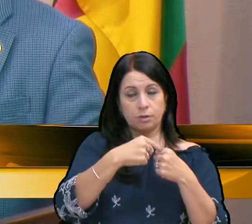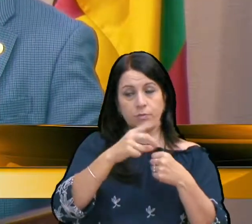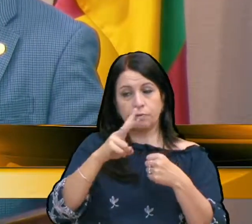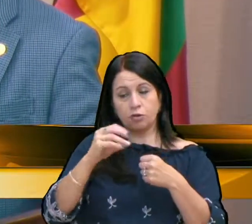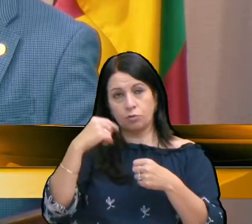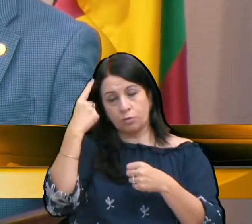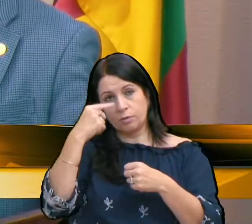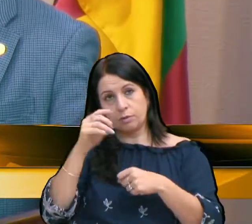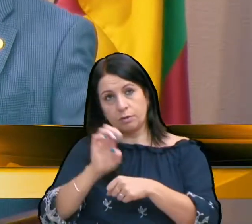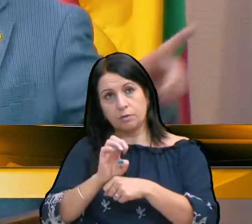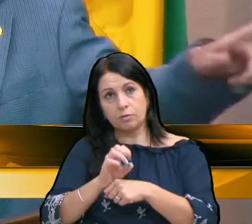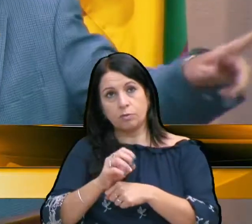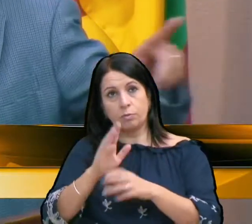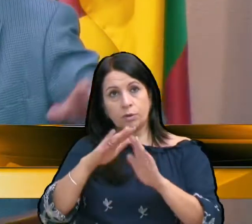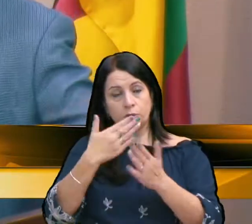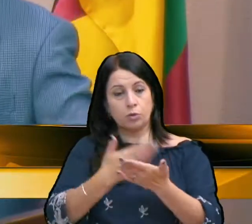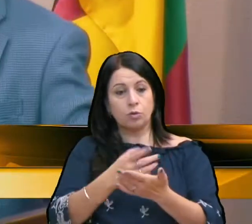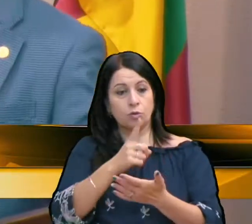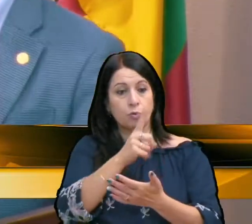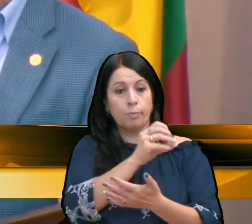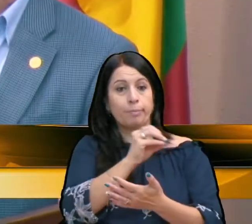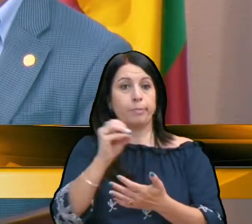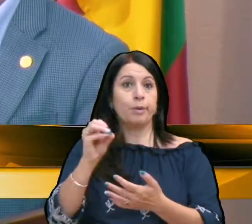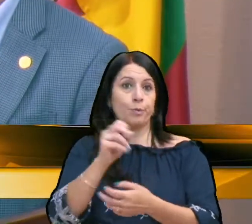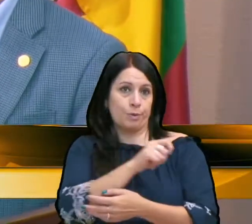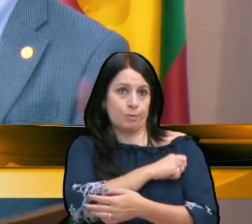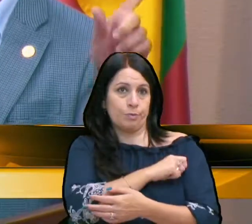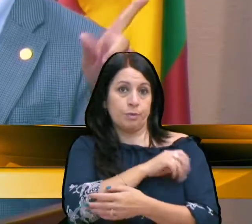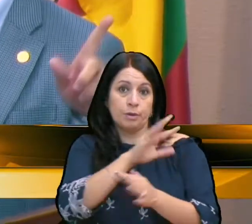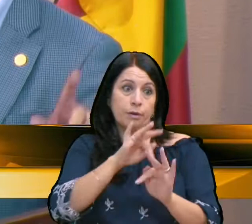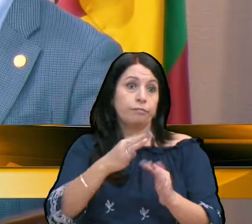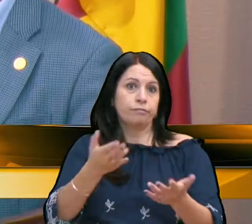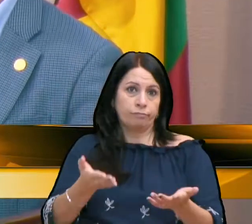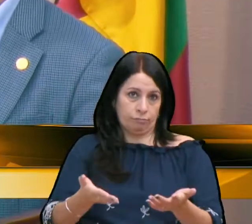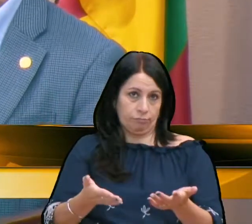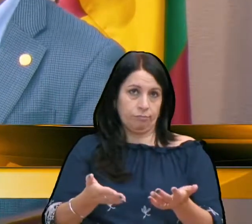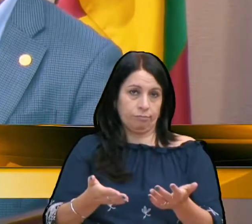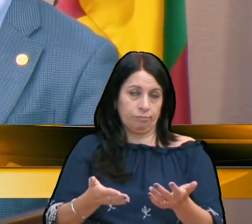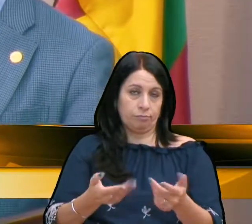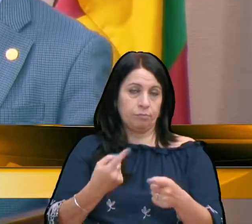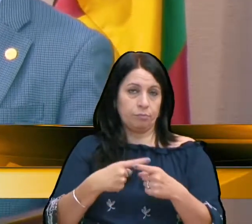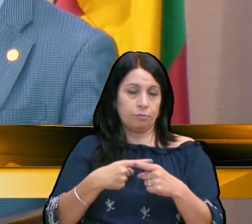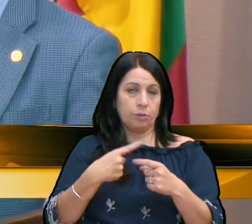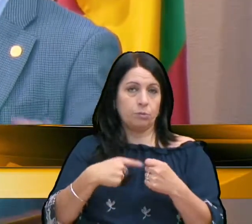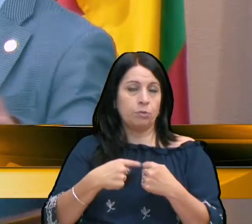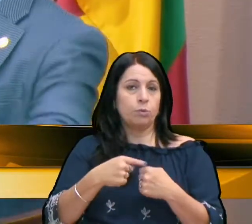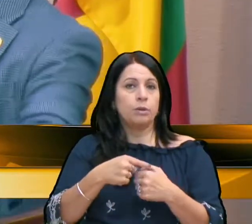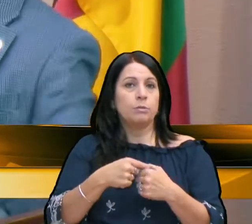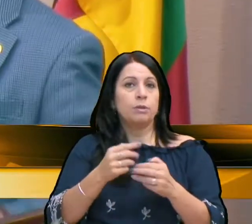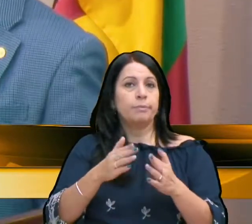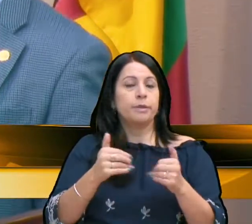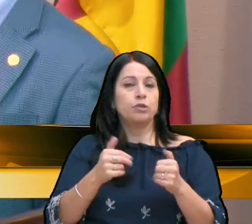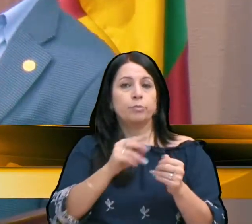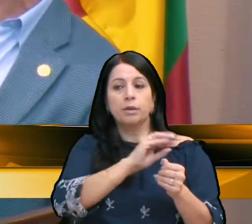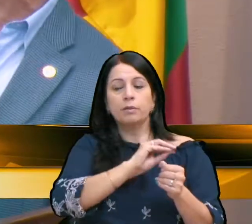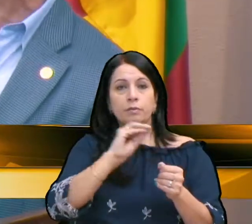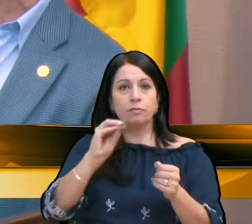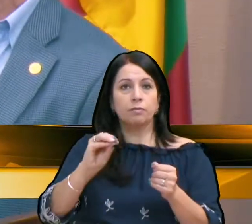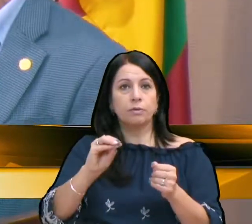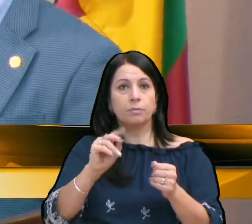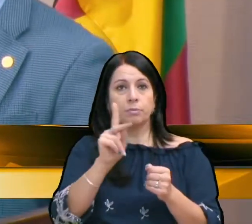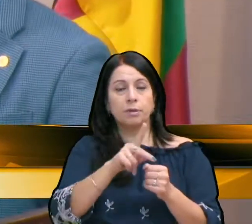quase 1000 alunos e terá que sair. Terá que sair de lá, porque o município pediu para ela vir aqui para